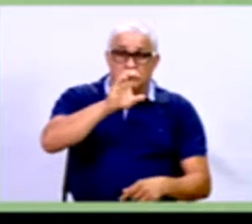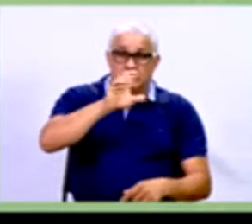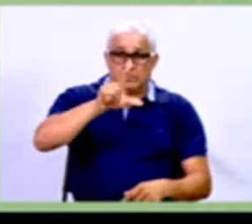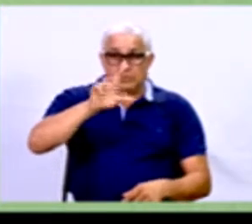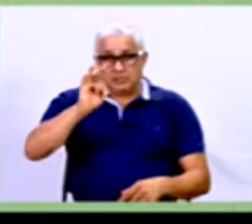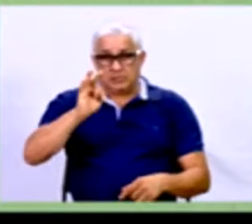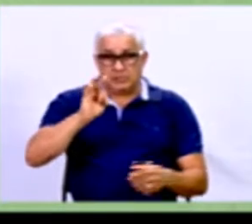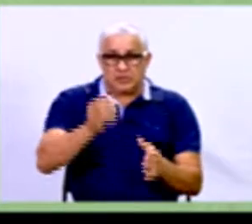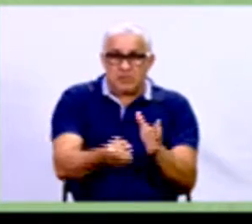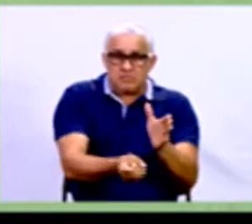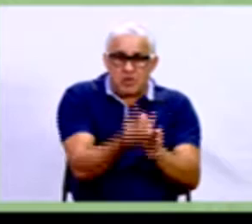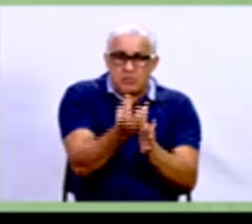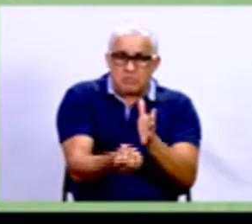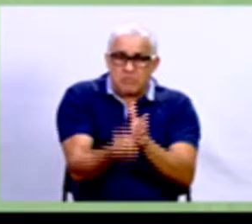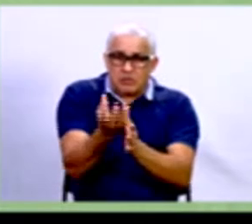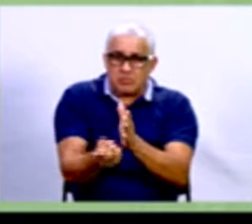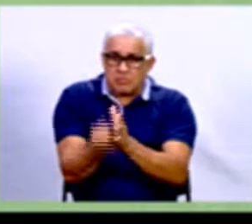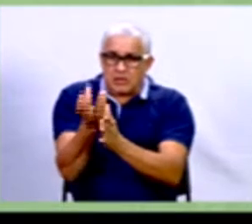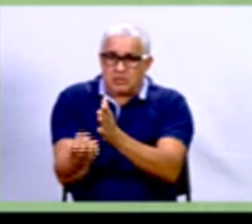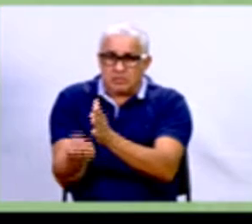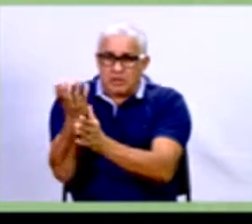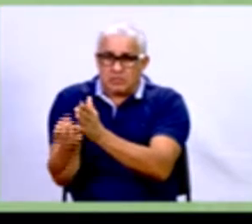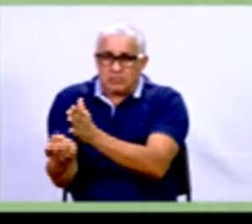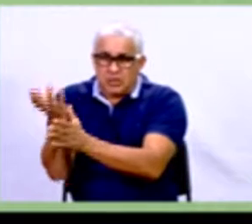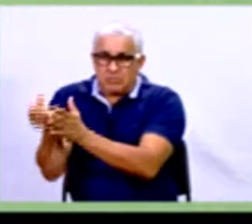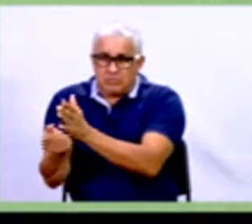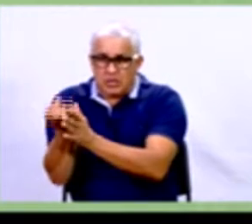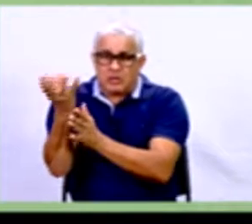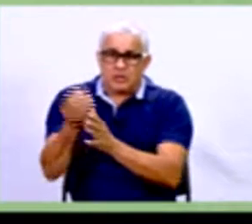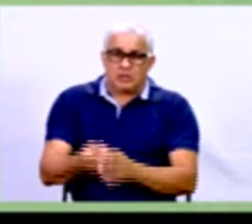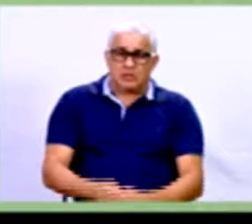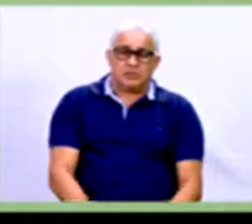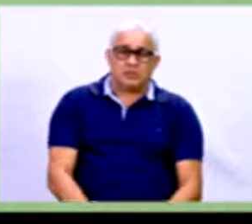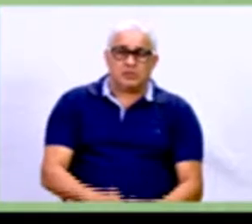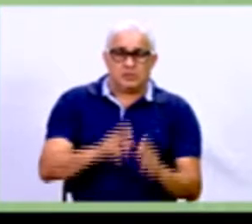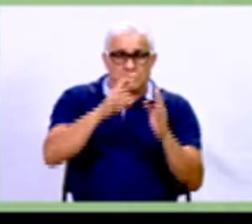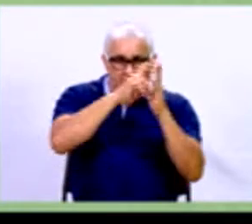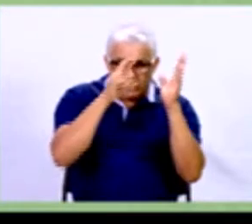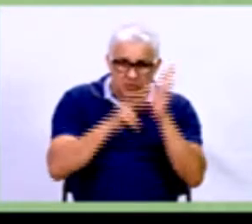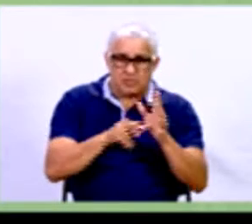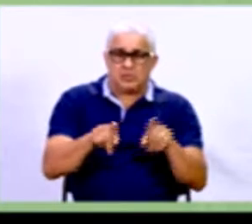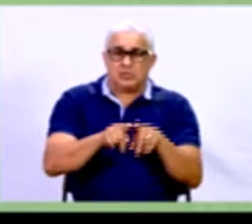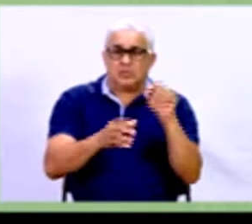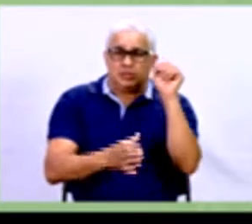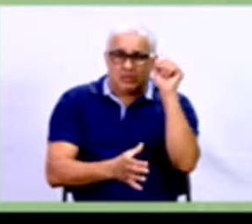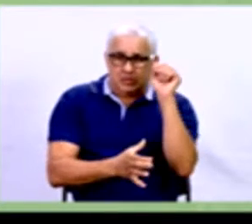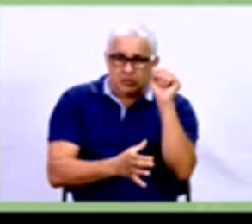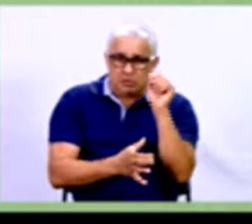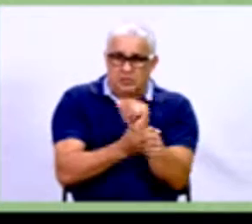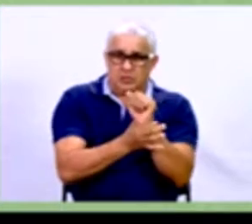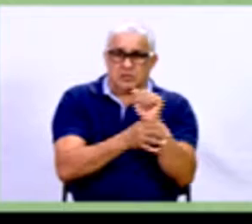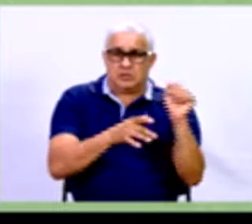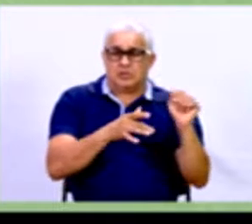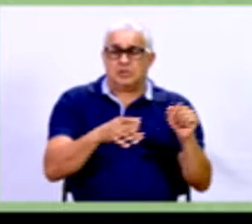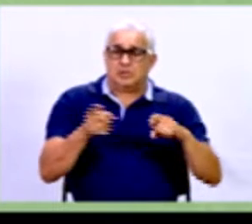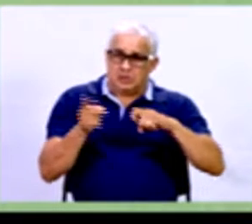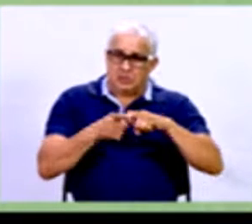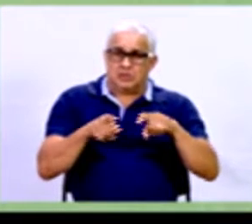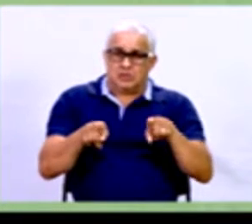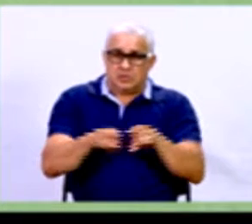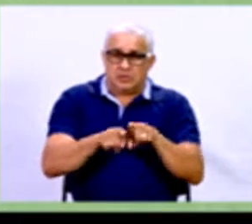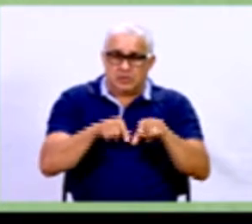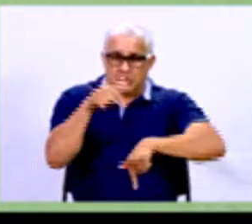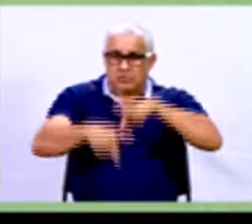surgindo outras leis, né, outras resoluções, normas, dentre elas a Segurança e Medicina do Trabalho. Uma